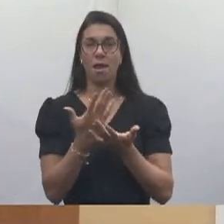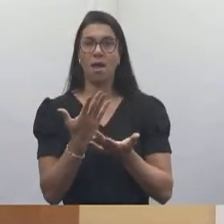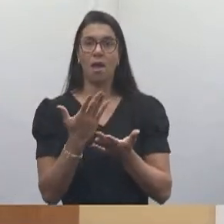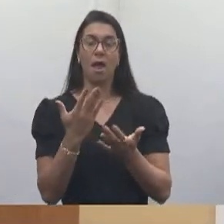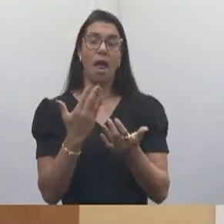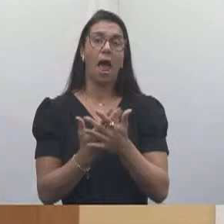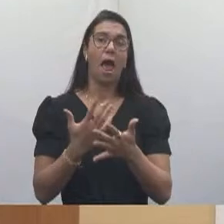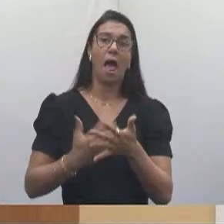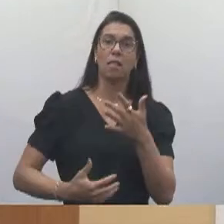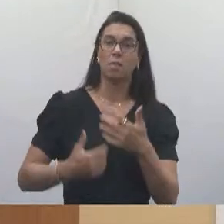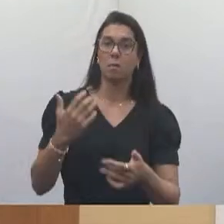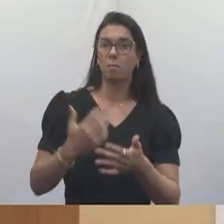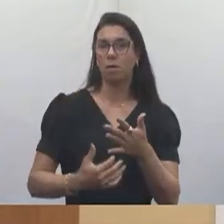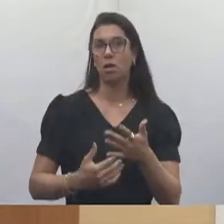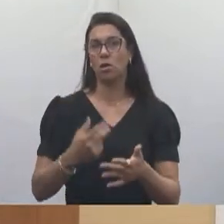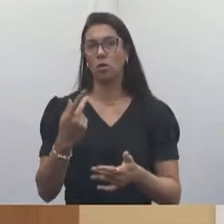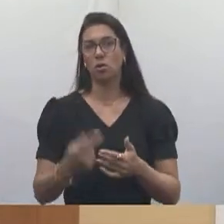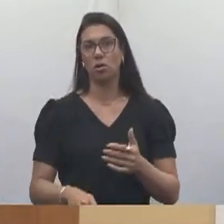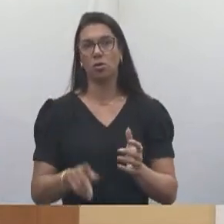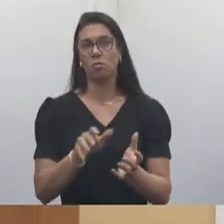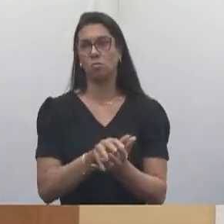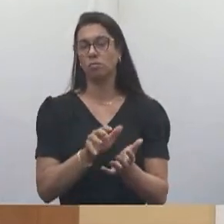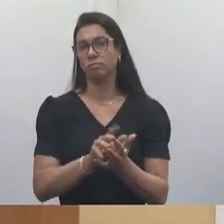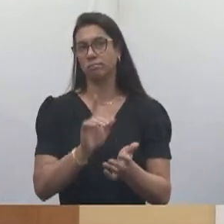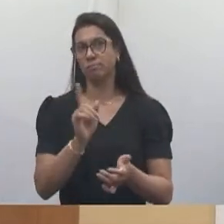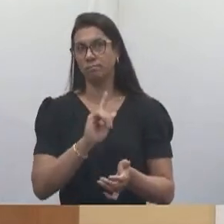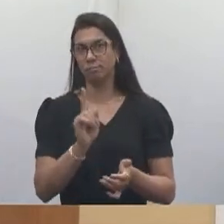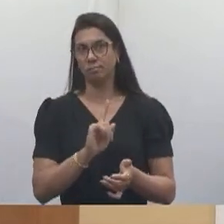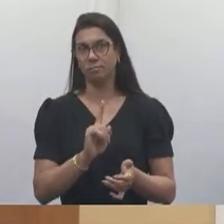ser relevadas.